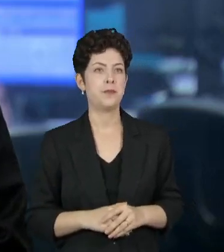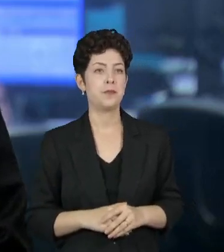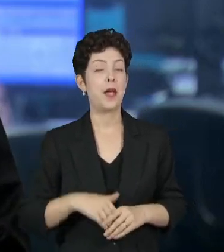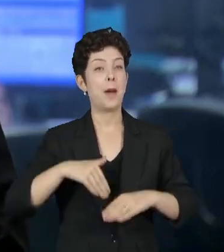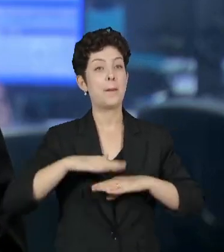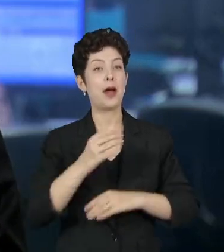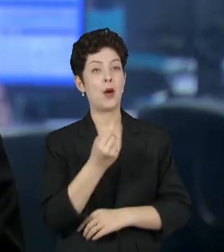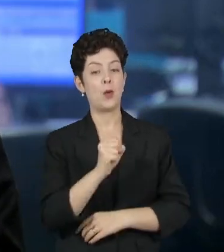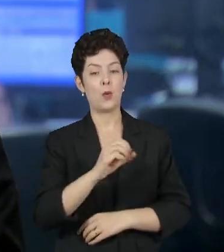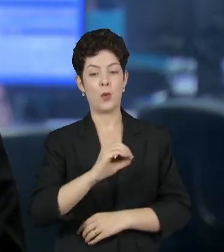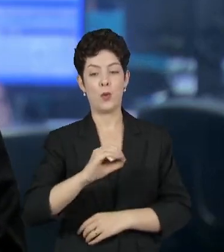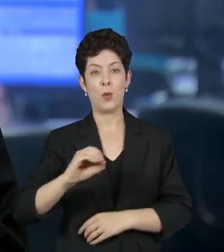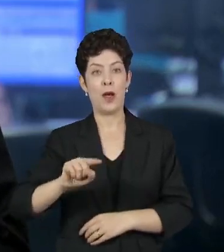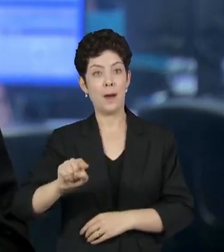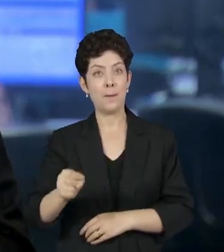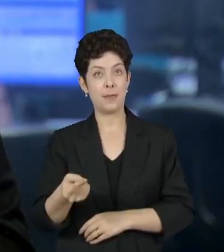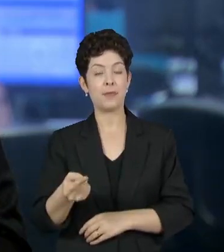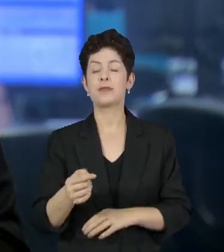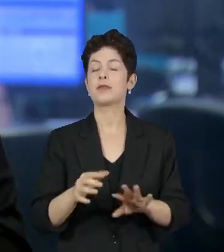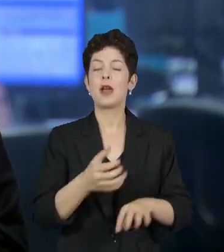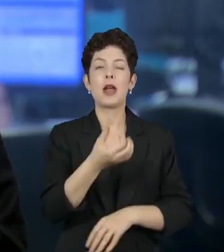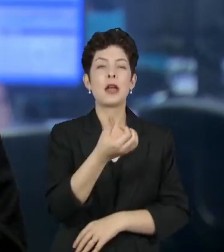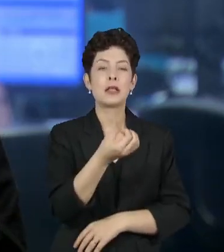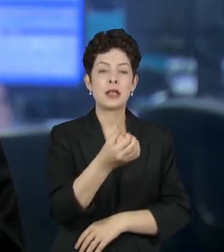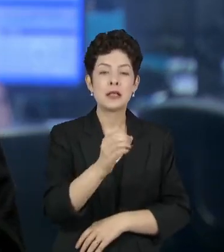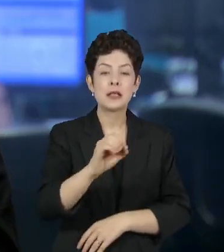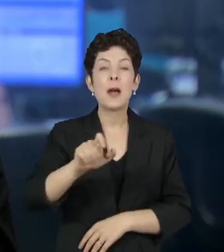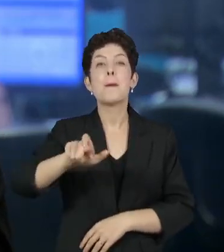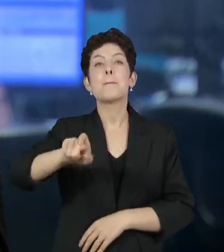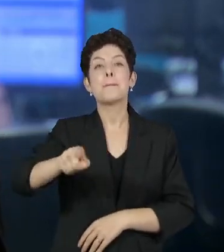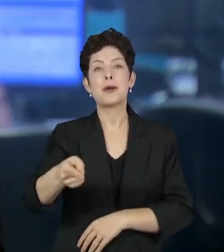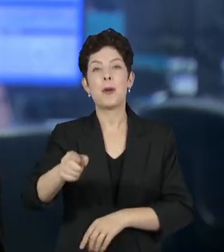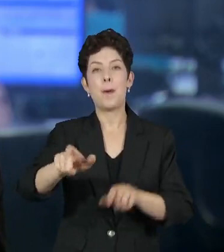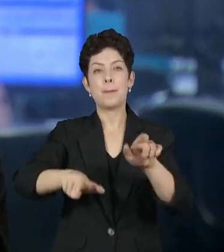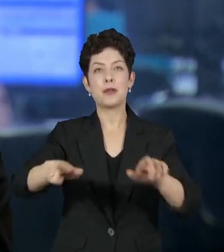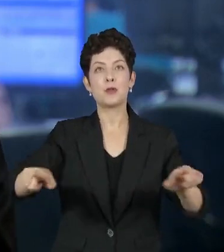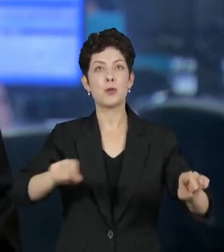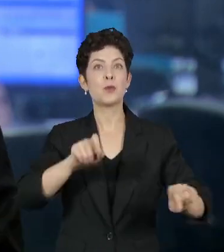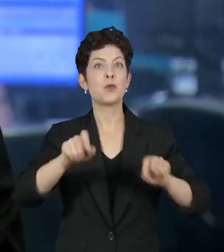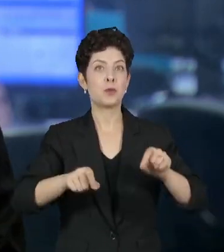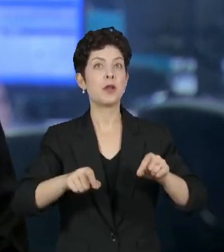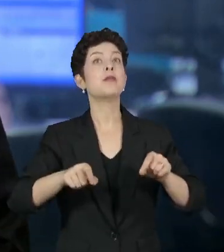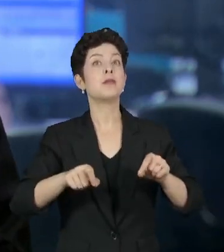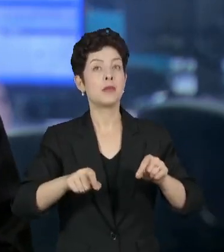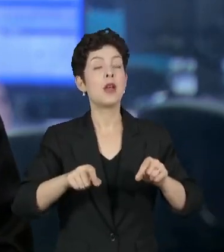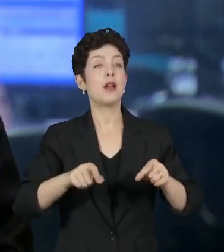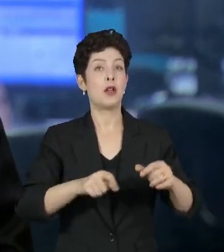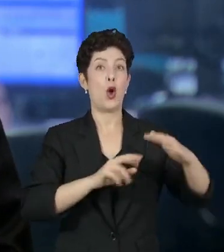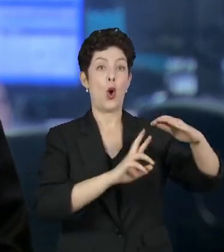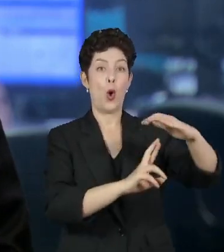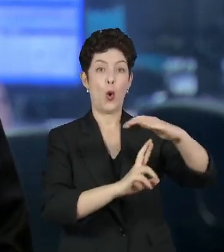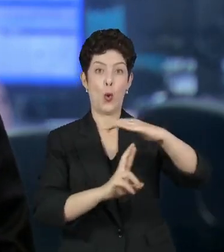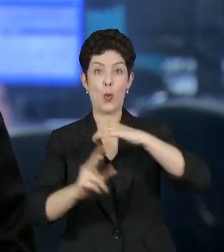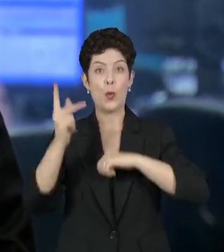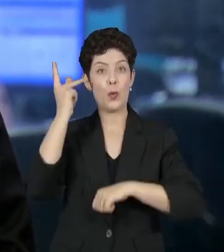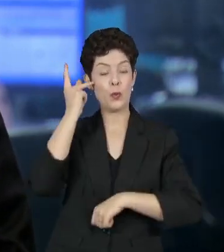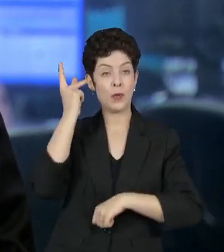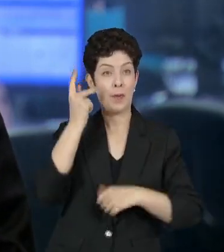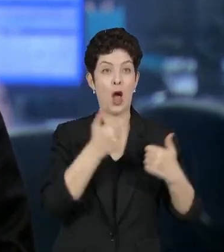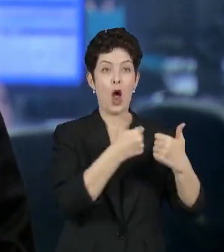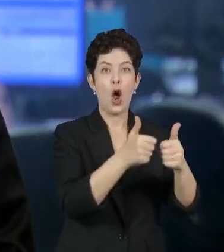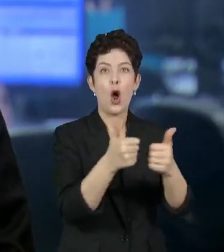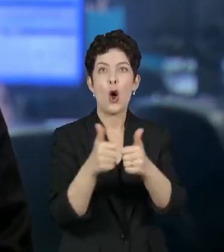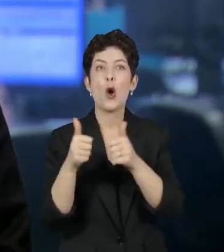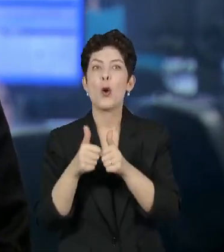Mais de 800 mil, aliás, 600 mil pessoas devem circular pelos três terminais rodoviários de São Paulo rumo